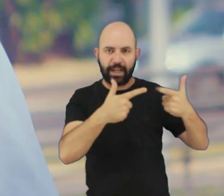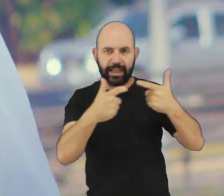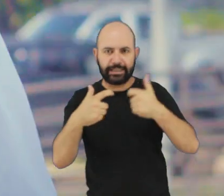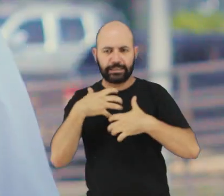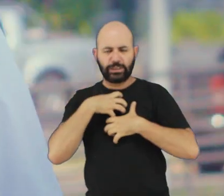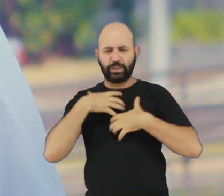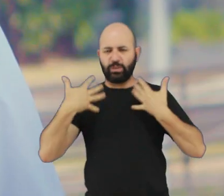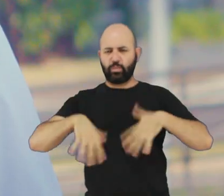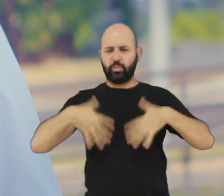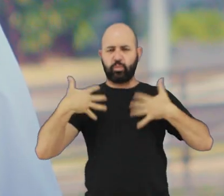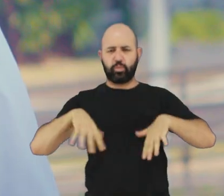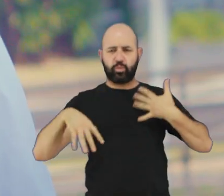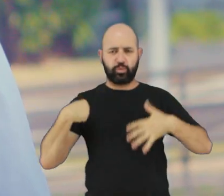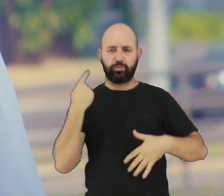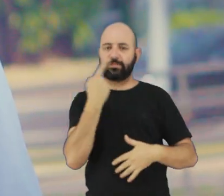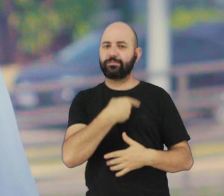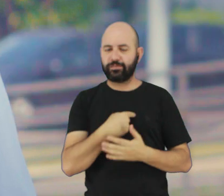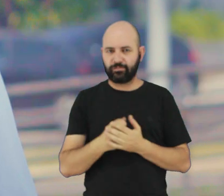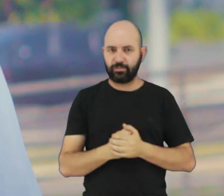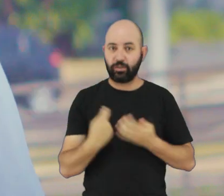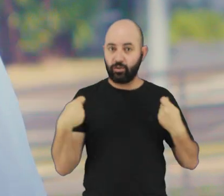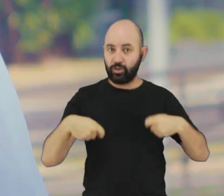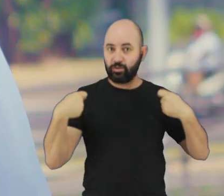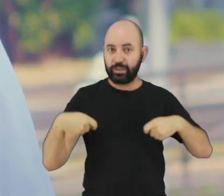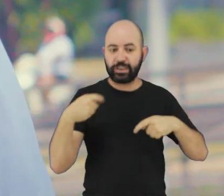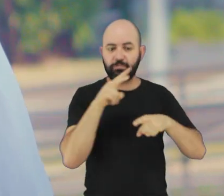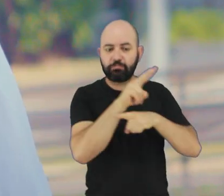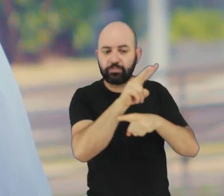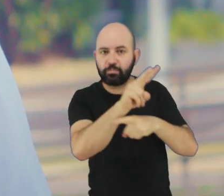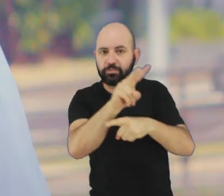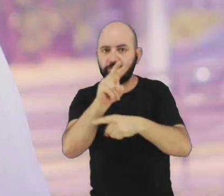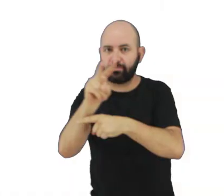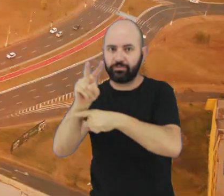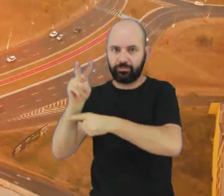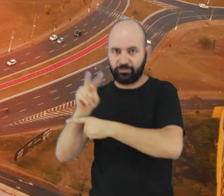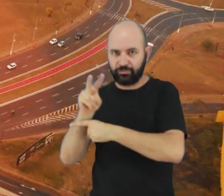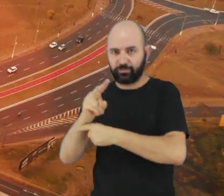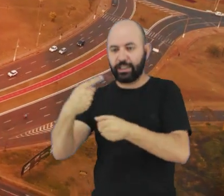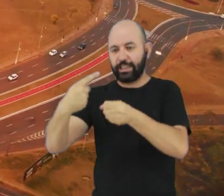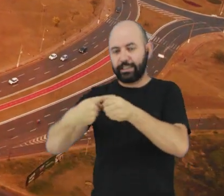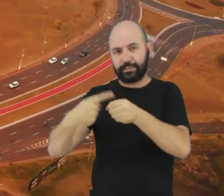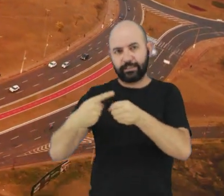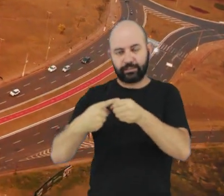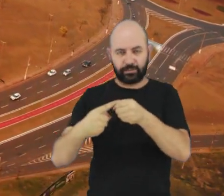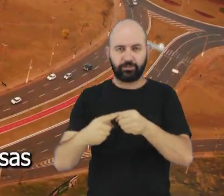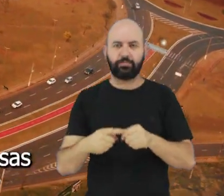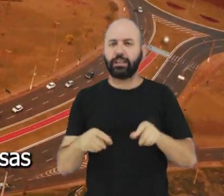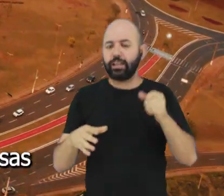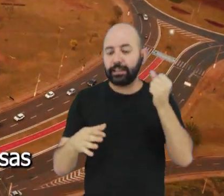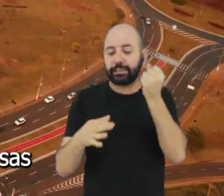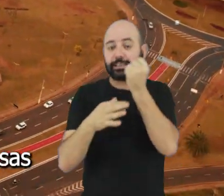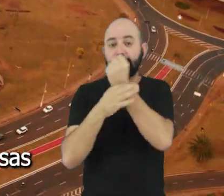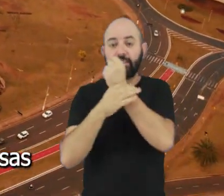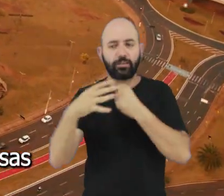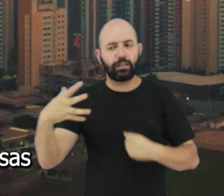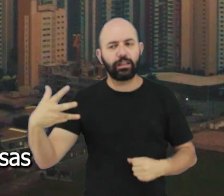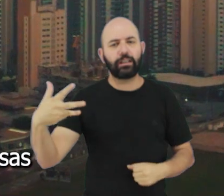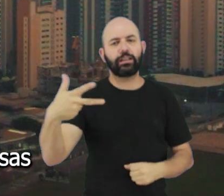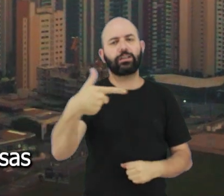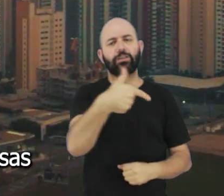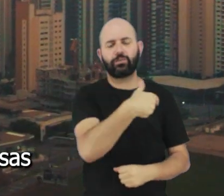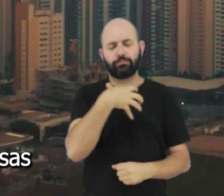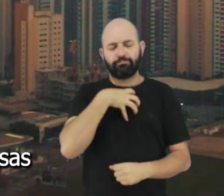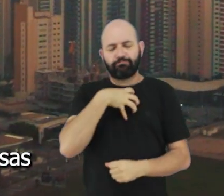criminalidade afeta a todos nós e é nosso dever trabalhar para proteger a nossa cidade e garantir que